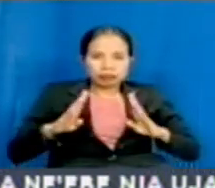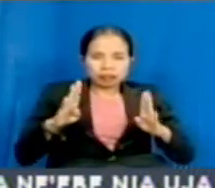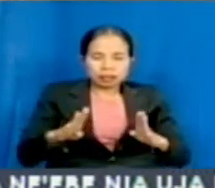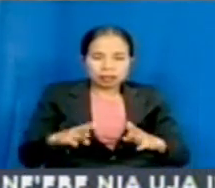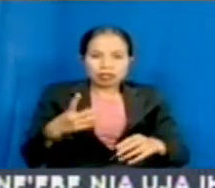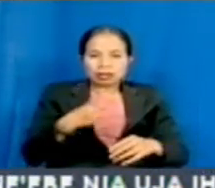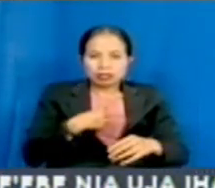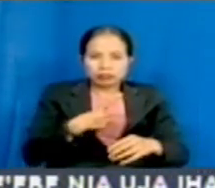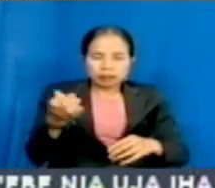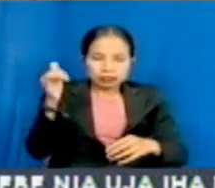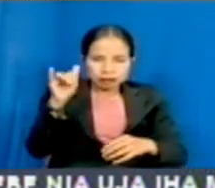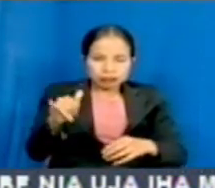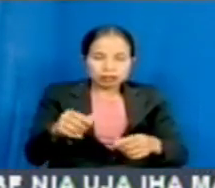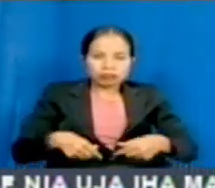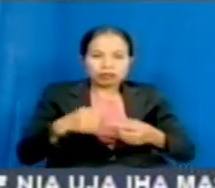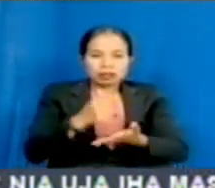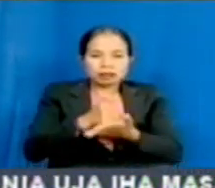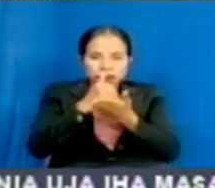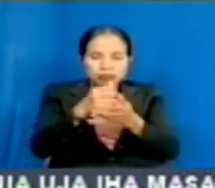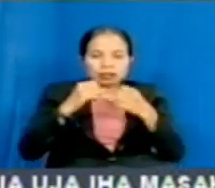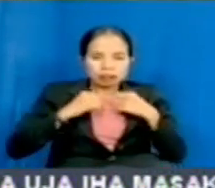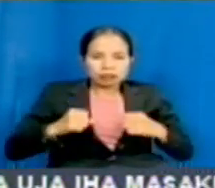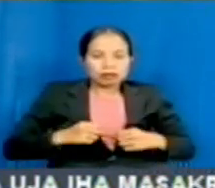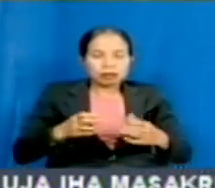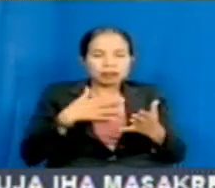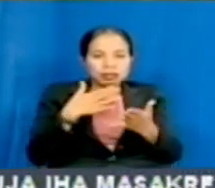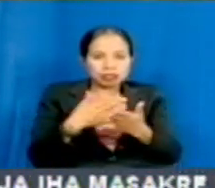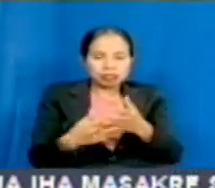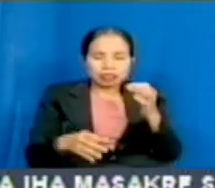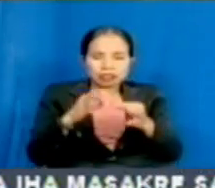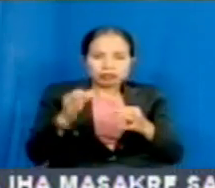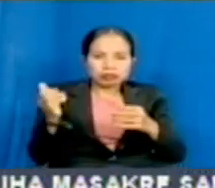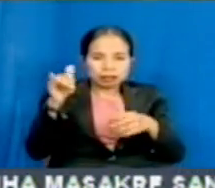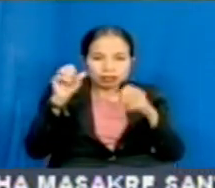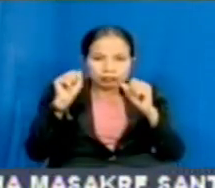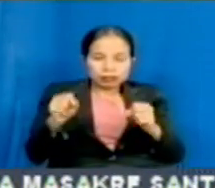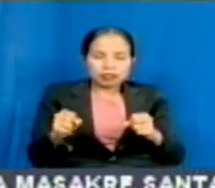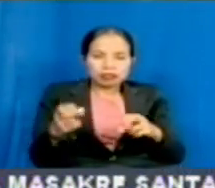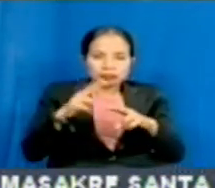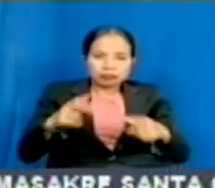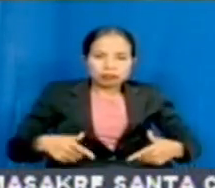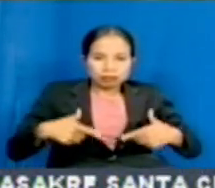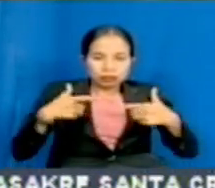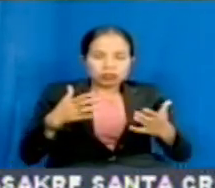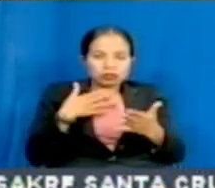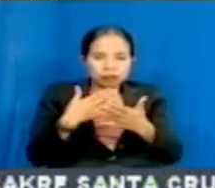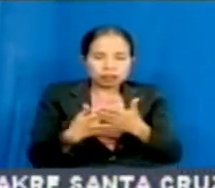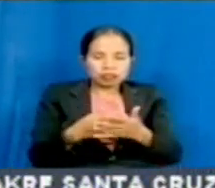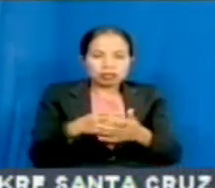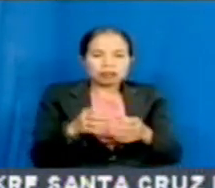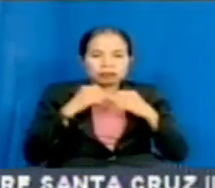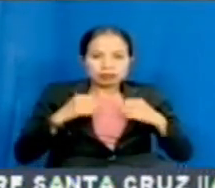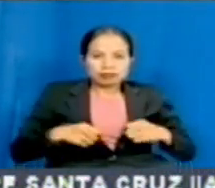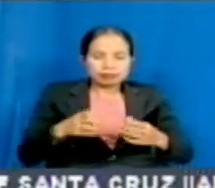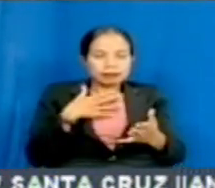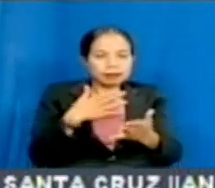atu dignifica sira, no fo assistência saúde nebe dia. Nune, sira bele aguenta mori so digno uno